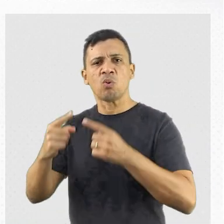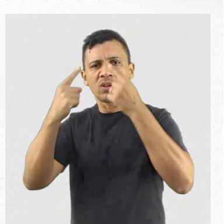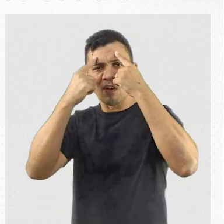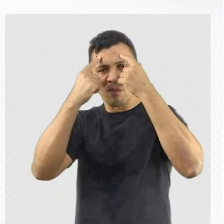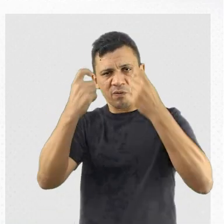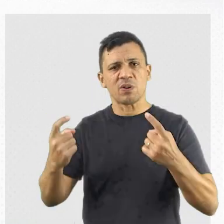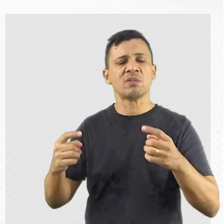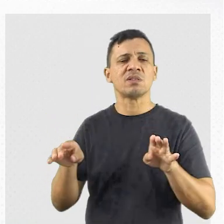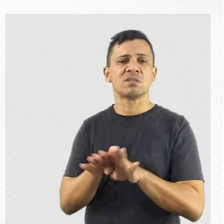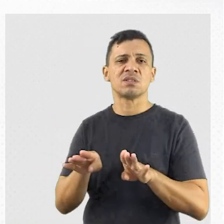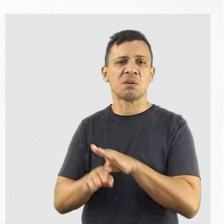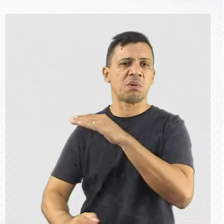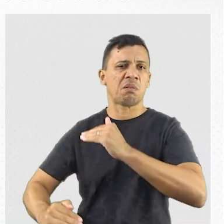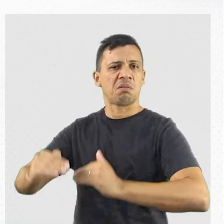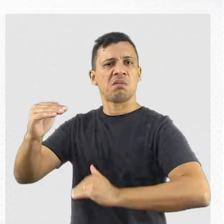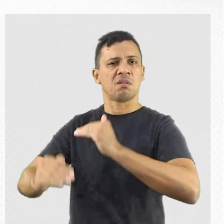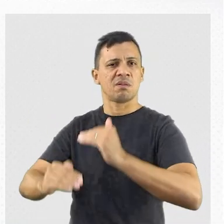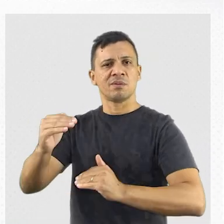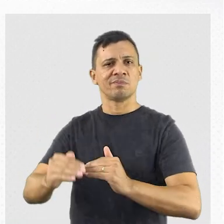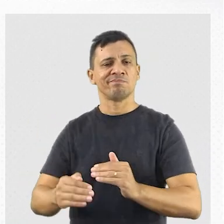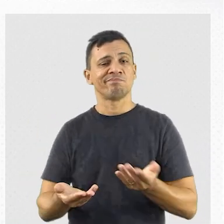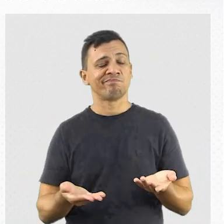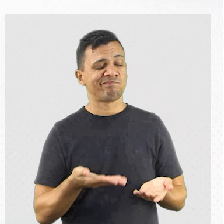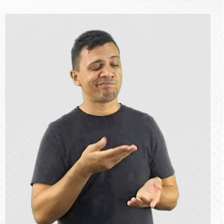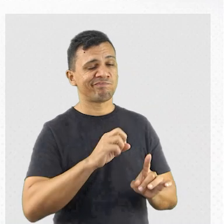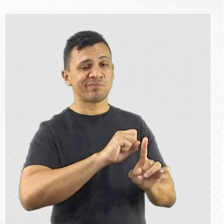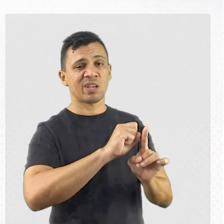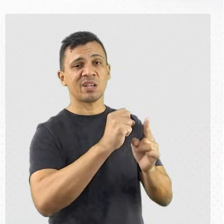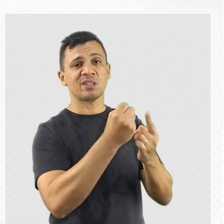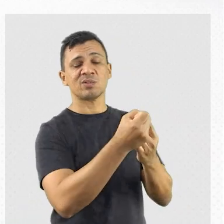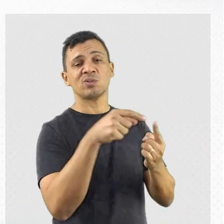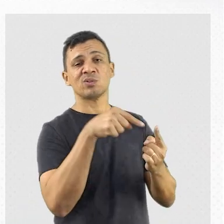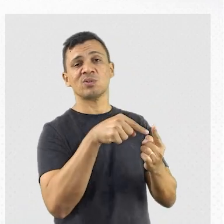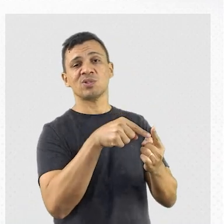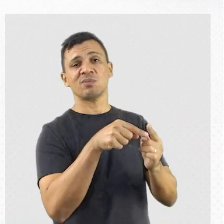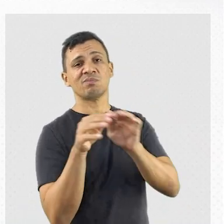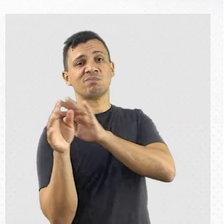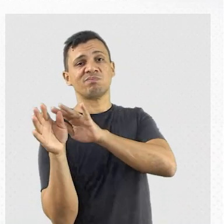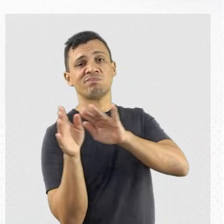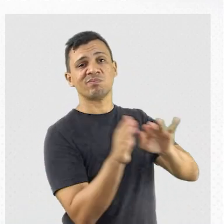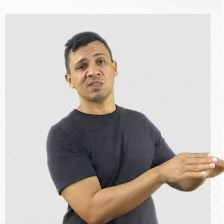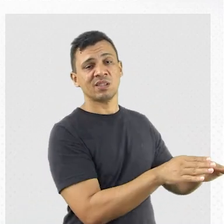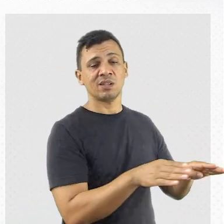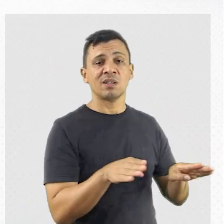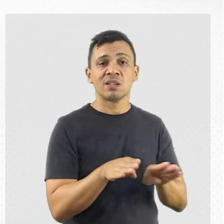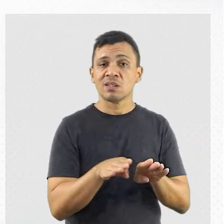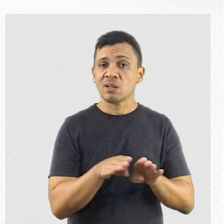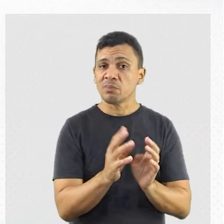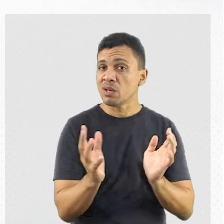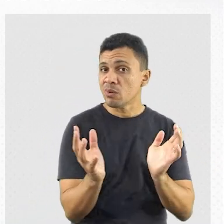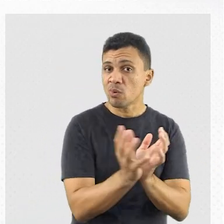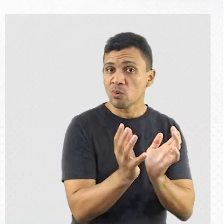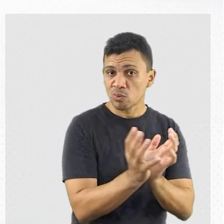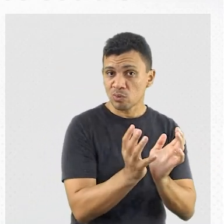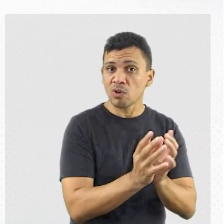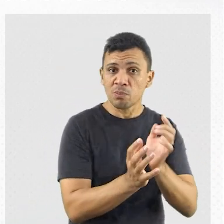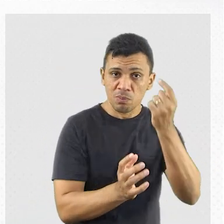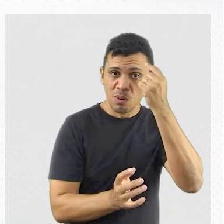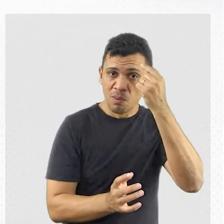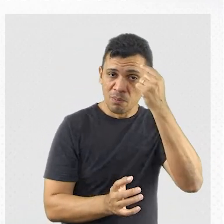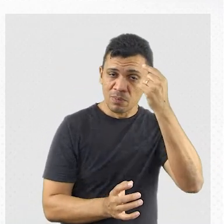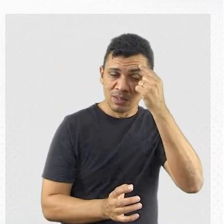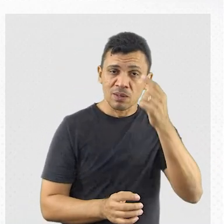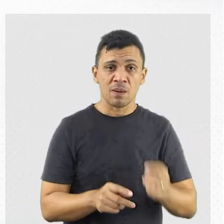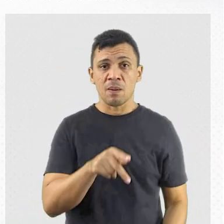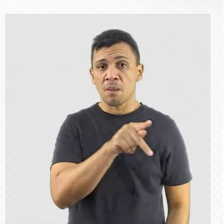seja, tudo que os indivíduos podem ser é determinado pela condição material, pela condição econômica